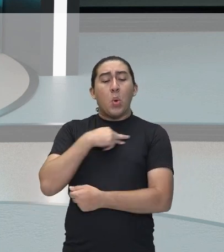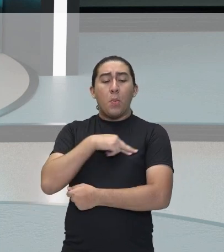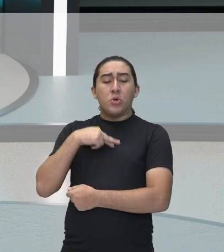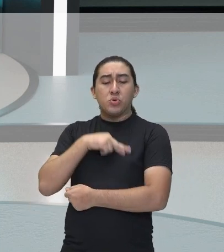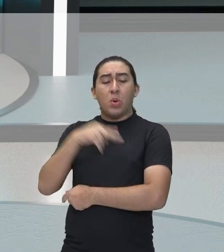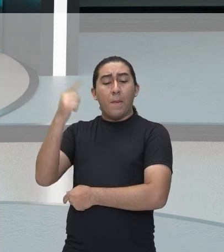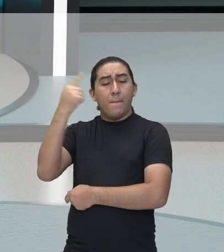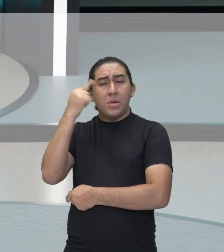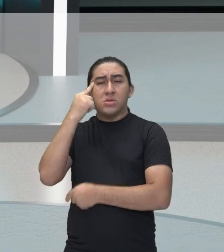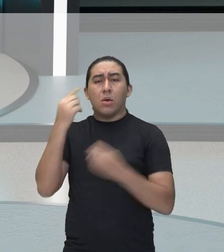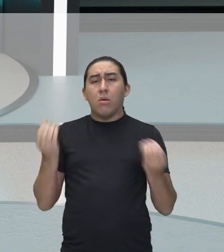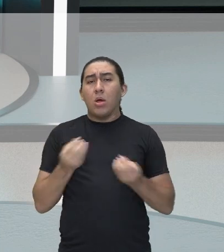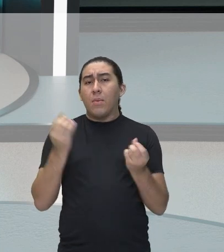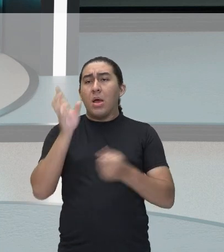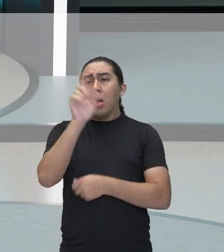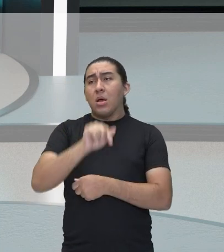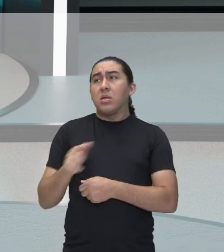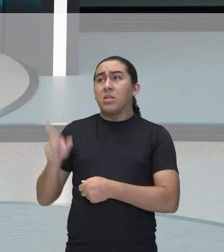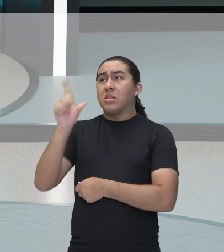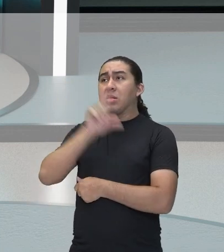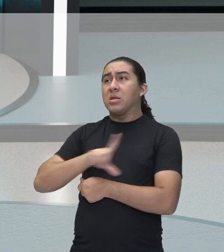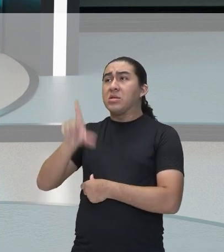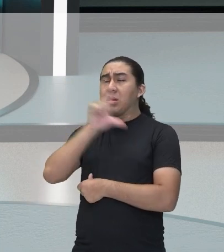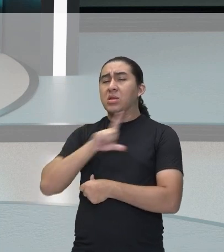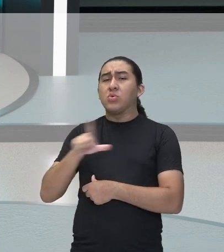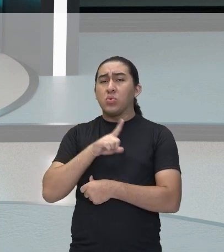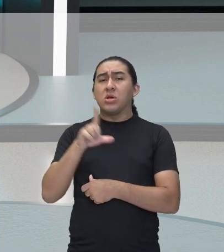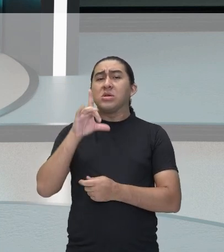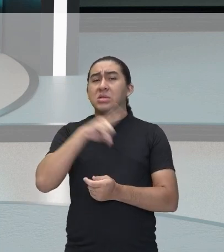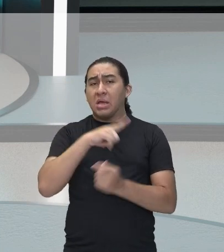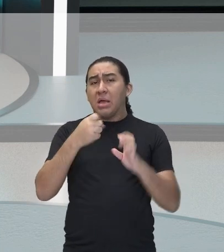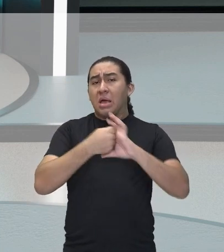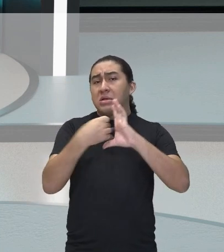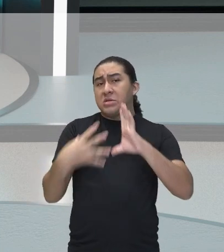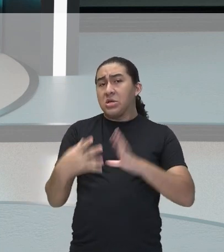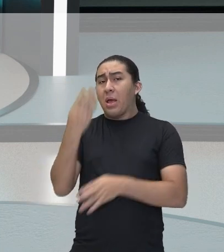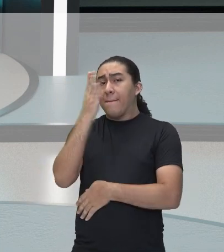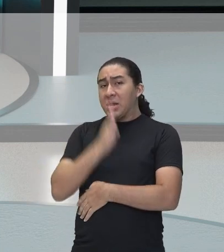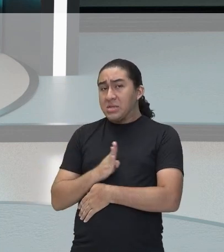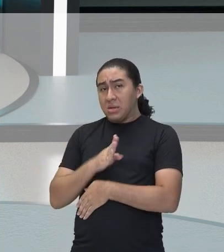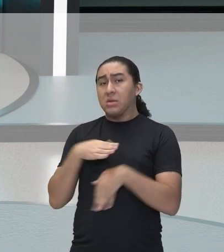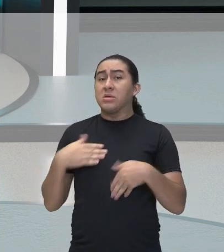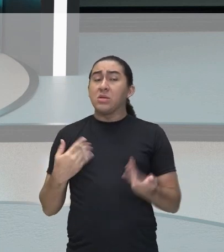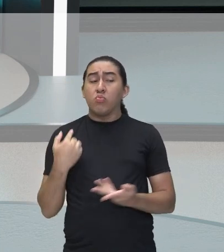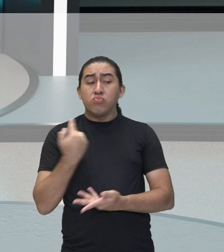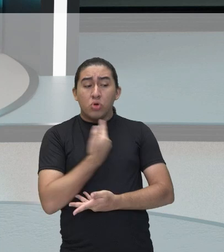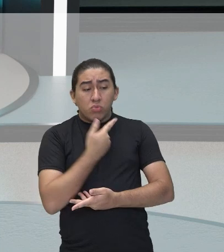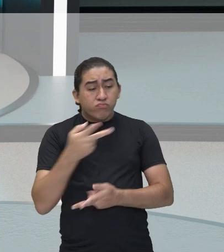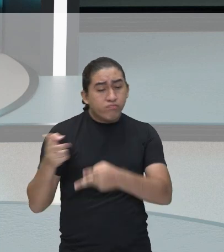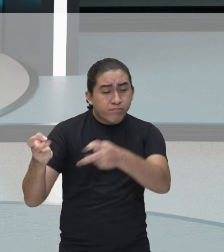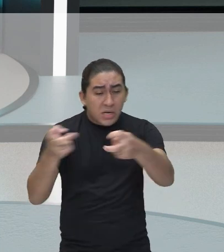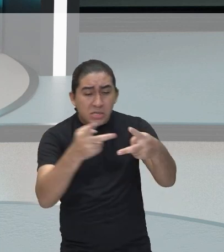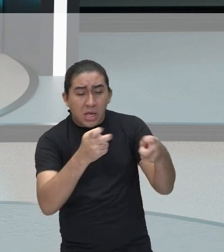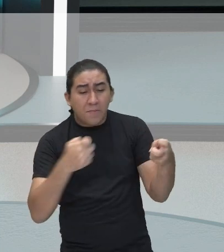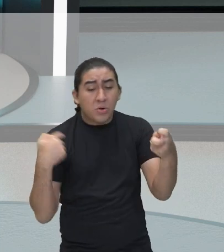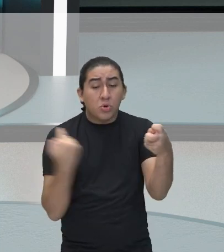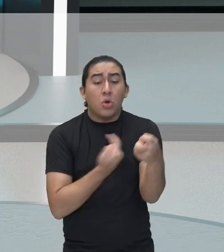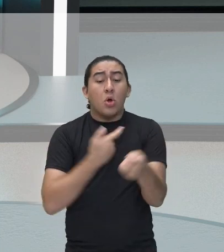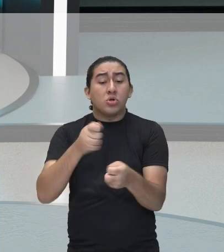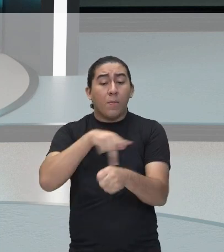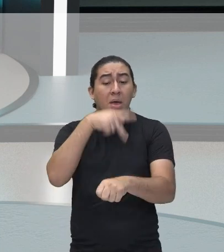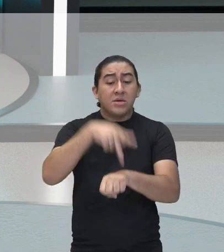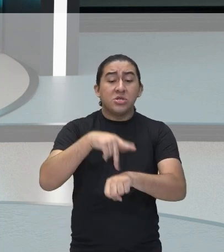uma literatura, né, mais brasileira. Então, vamos trazer o que nós temos na nossa terra,